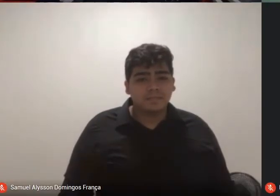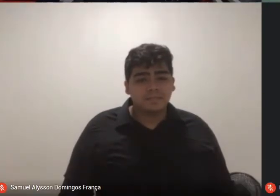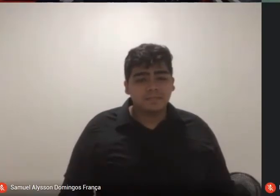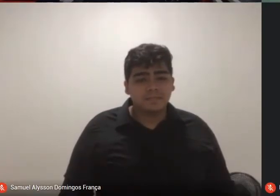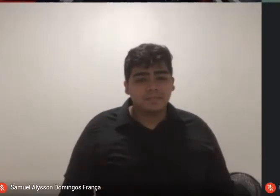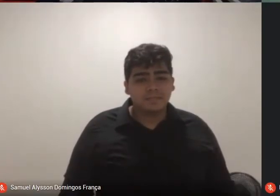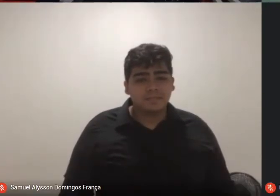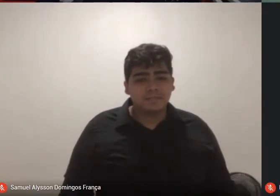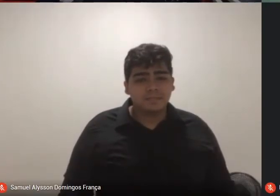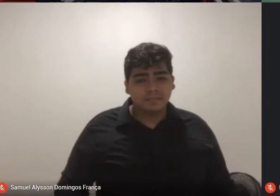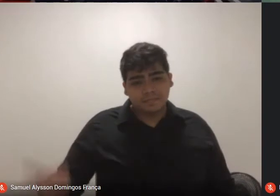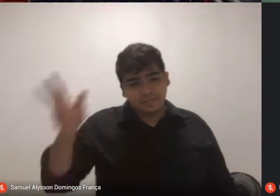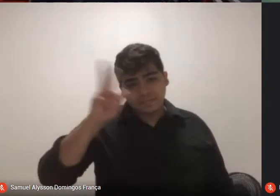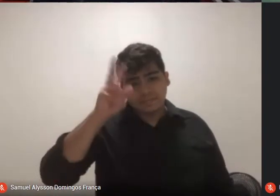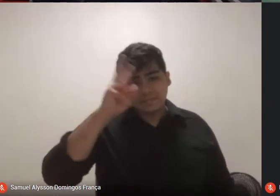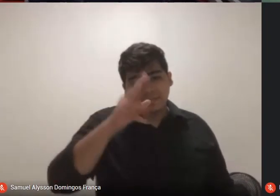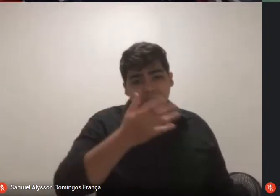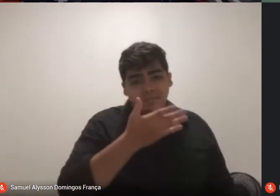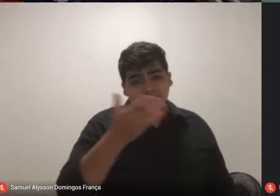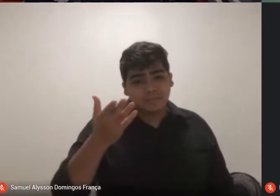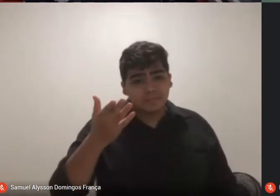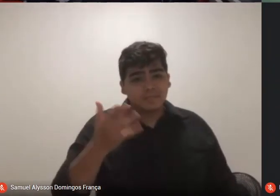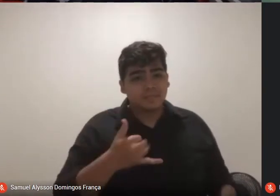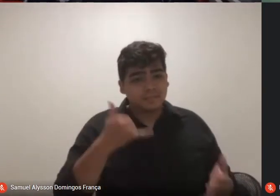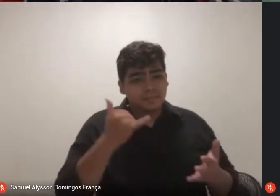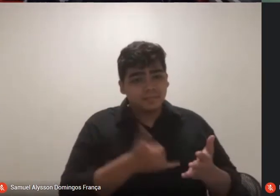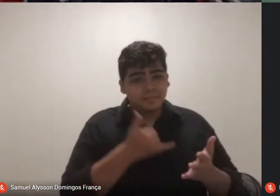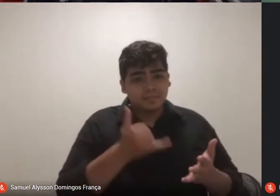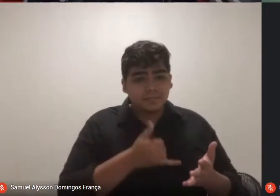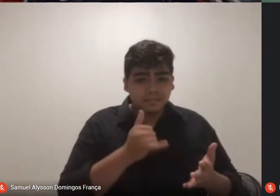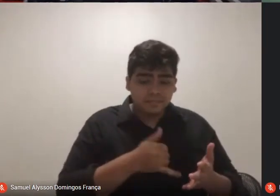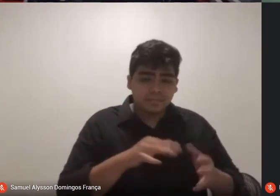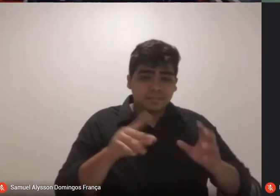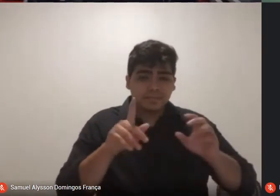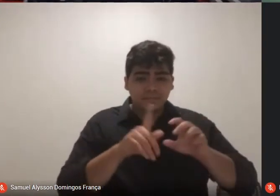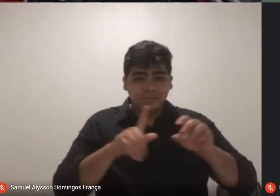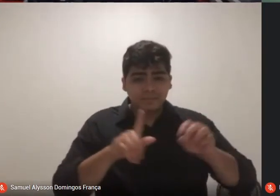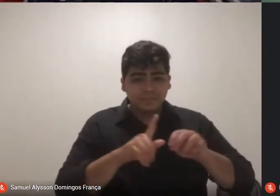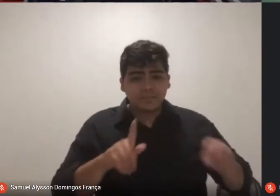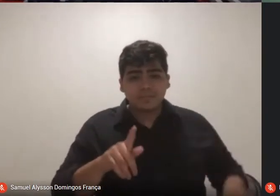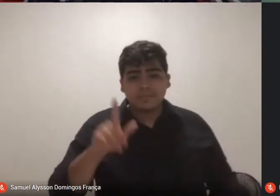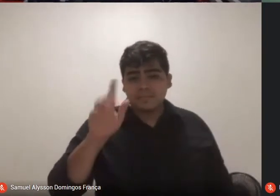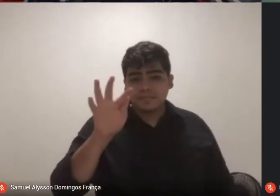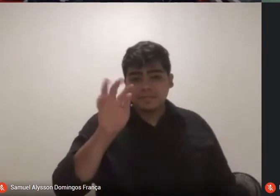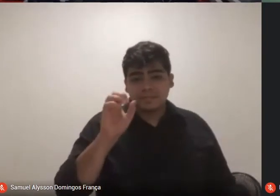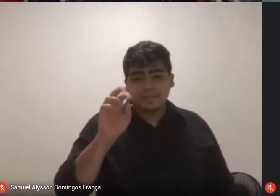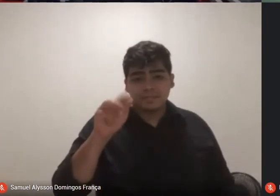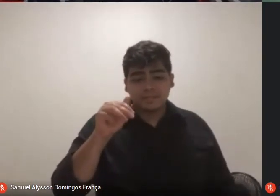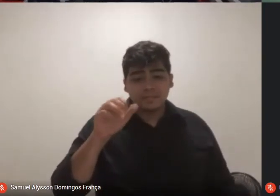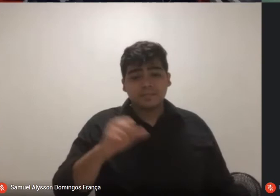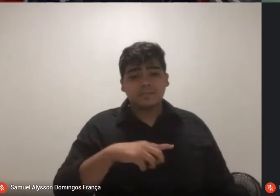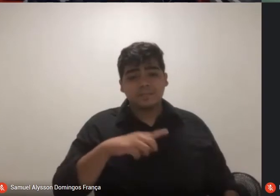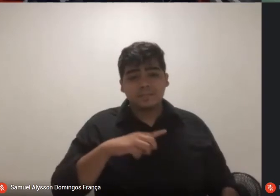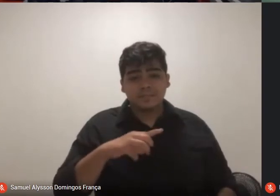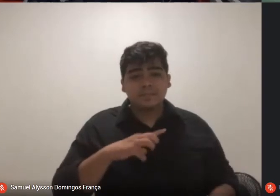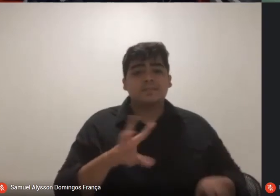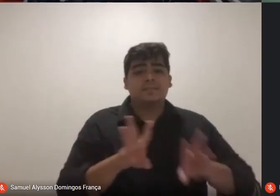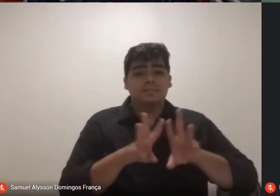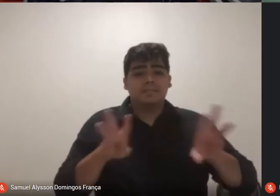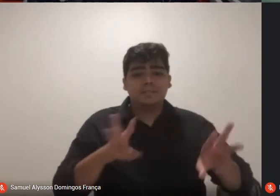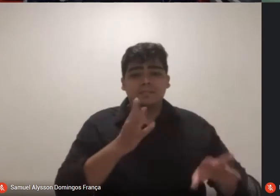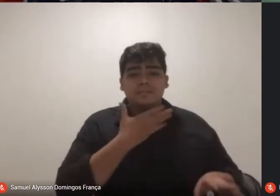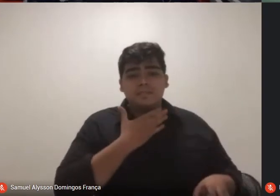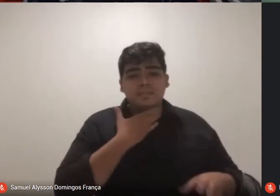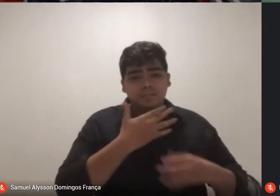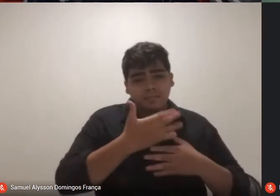que preencham o formulário do Google Forms, tá? Que foi colocado o link lá no chat. E